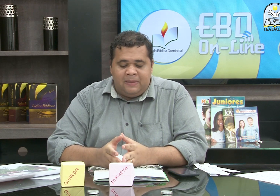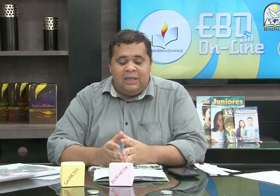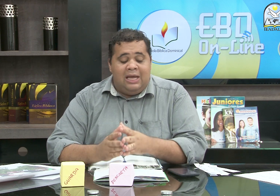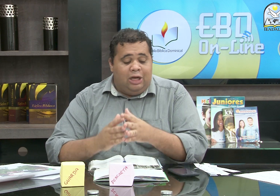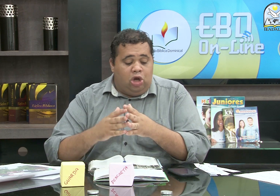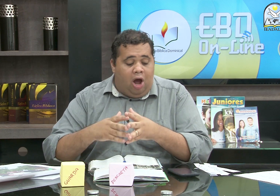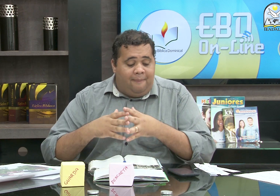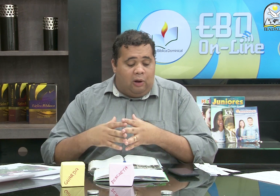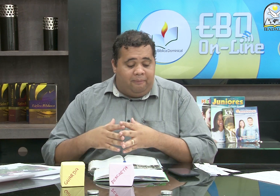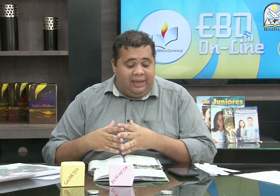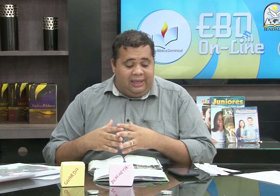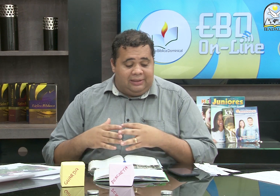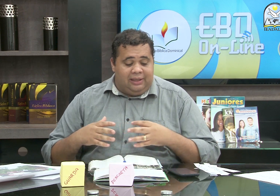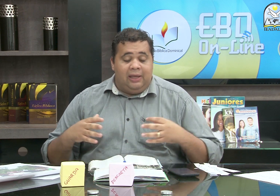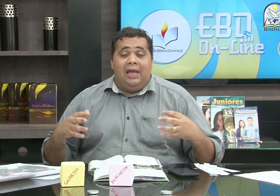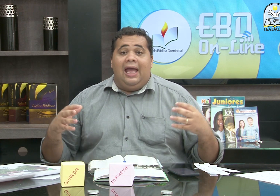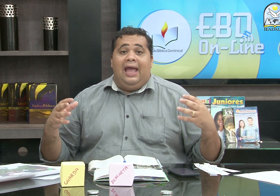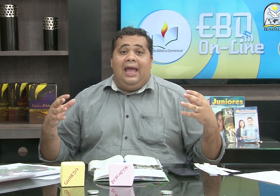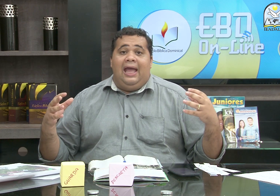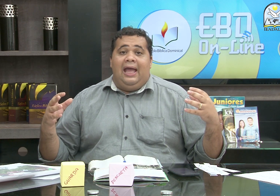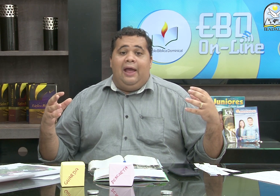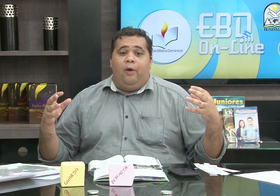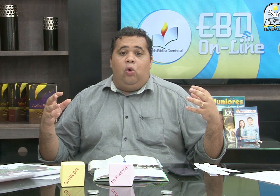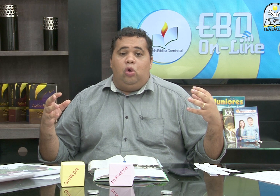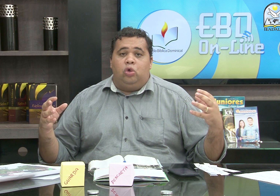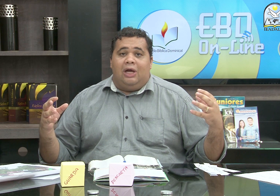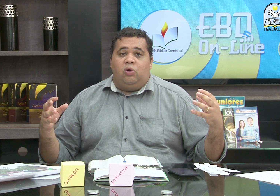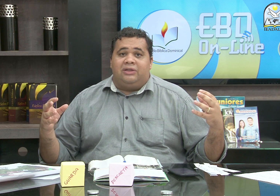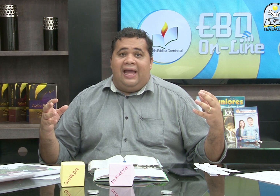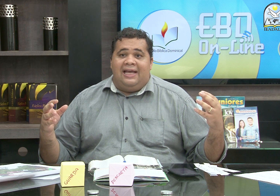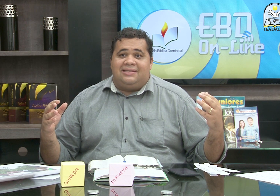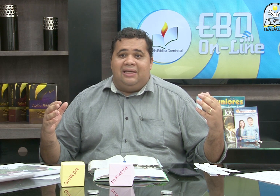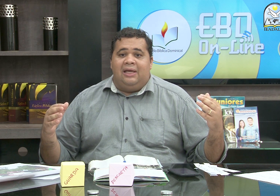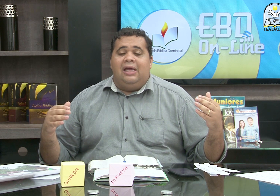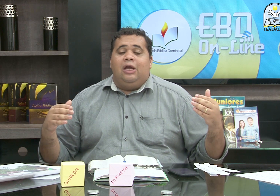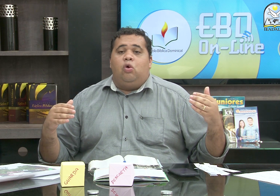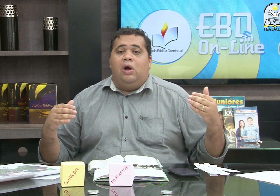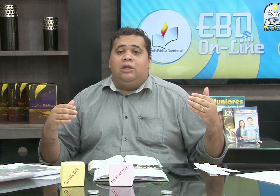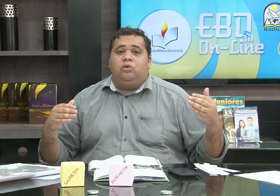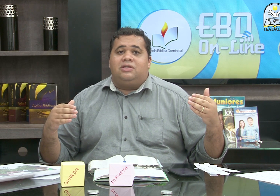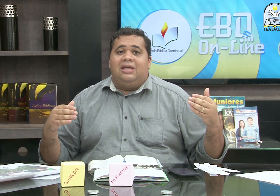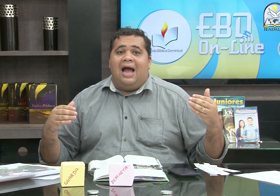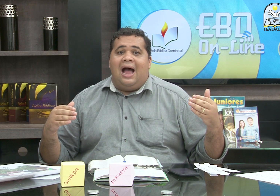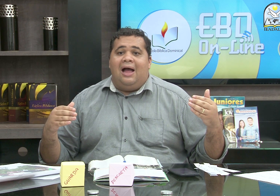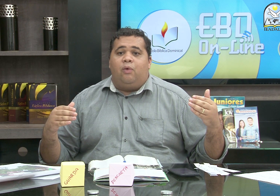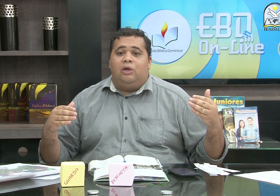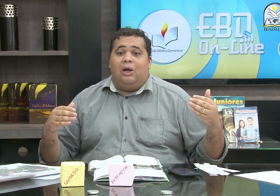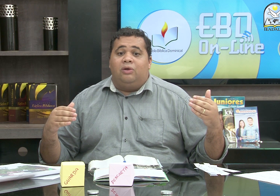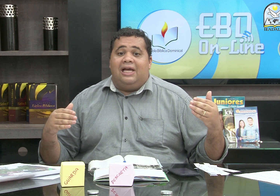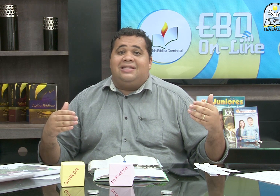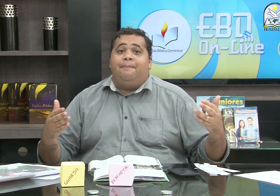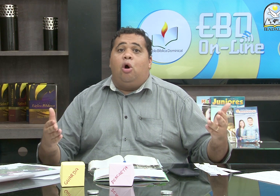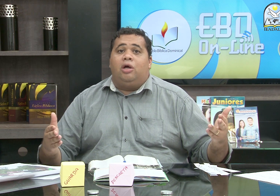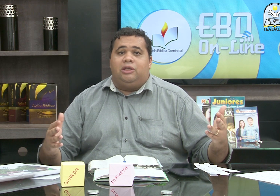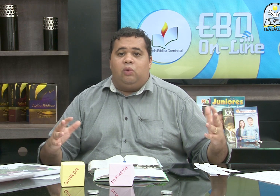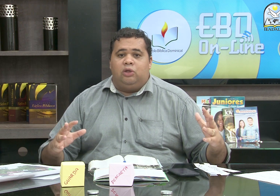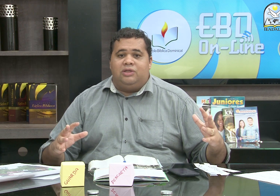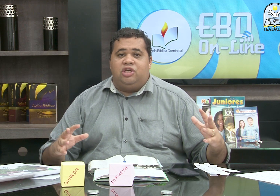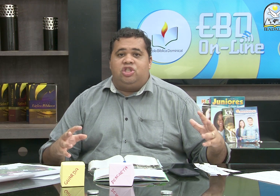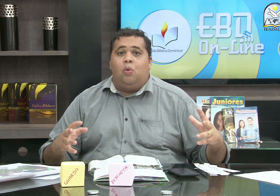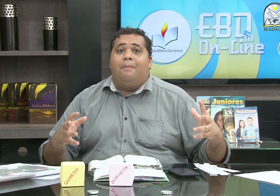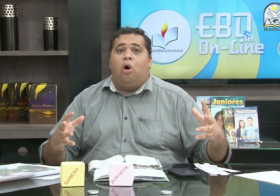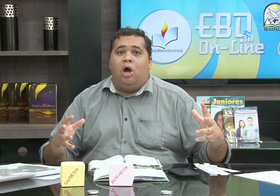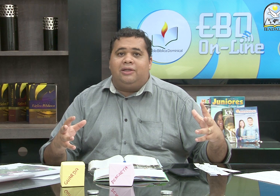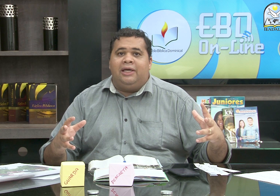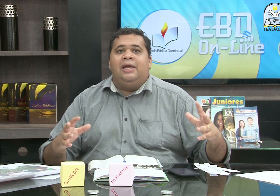perda normalmente eh o luto acontece quando se há quando acontece a morte quando